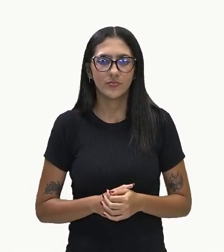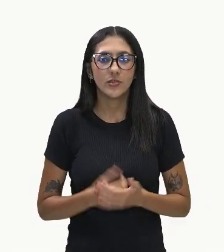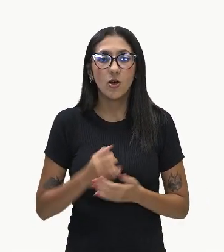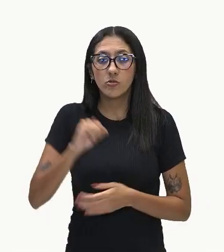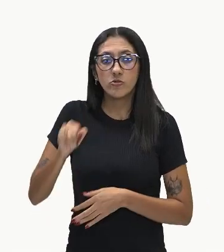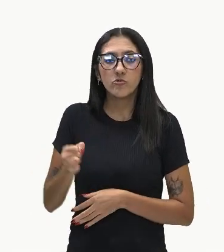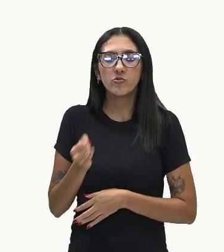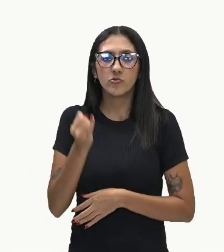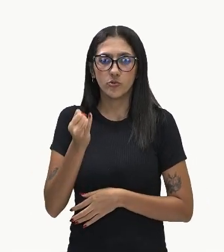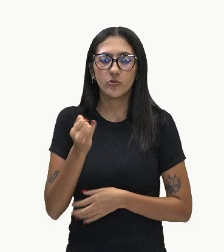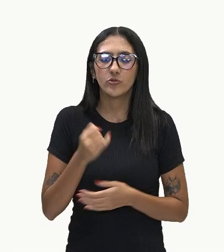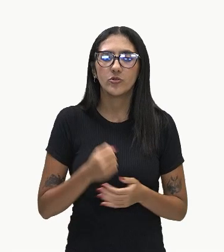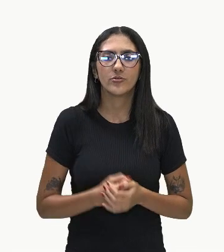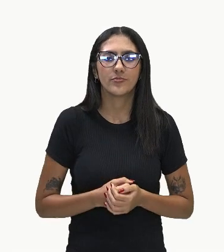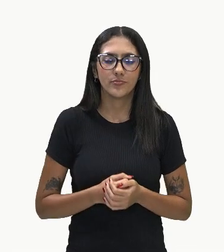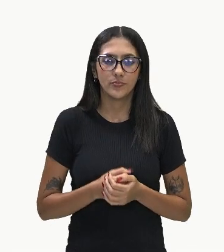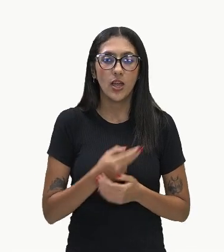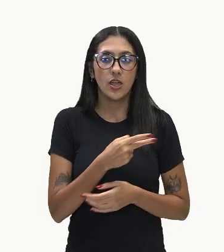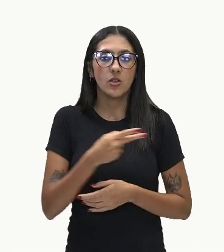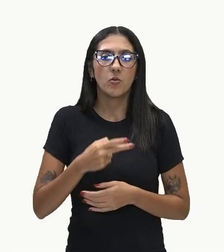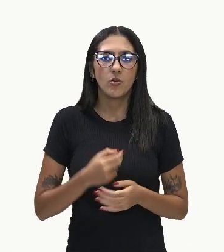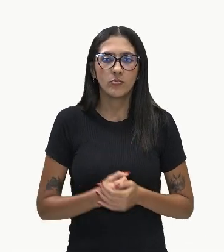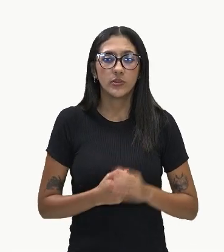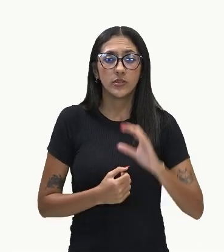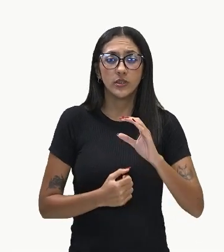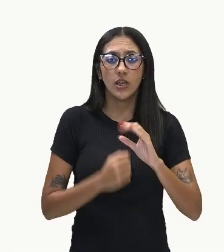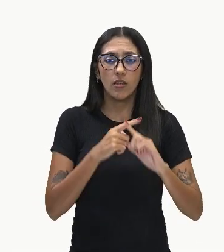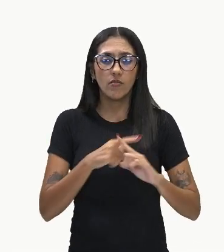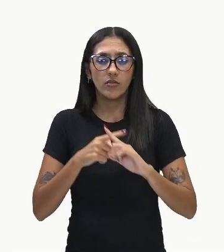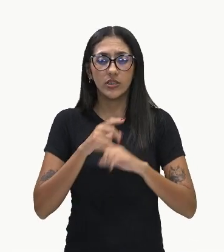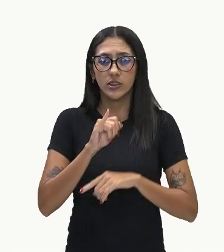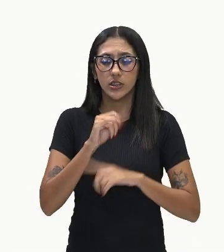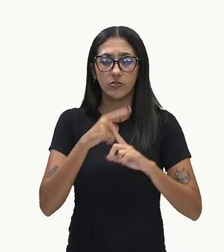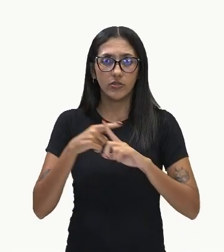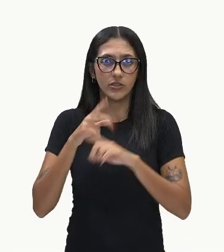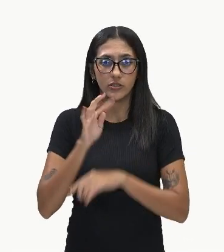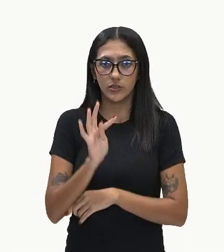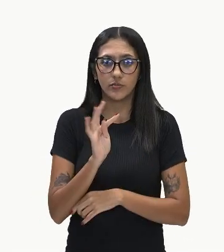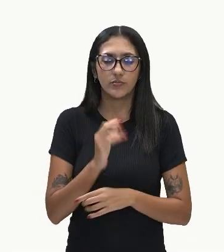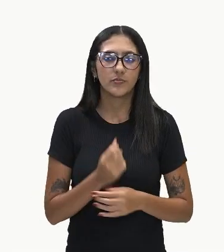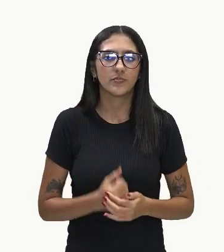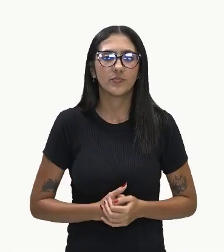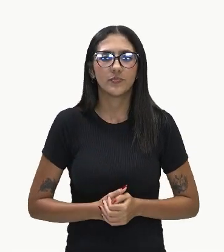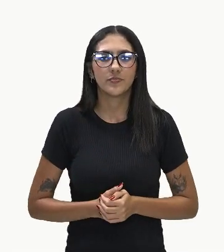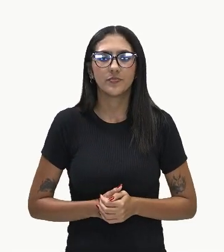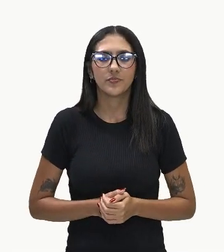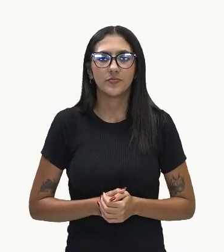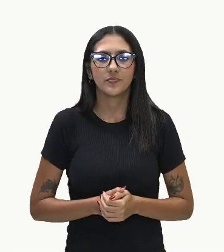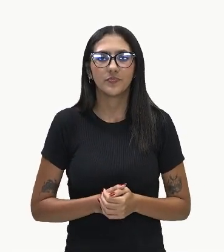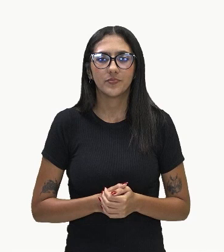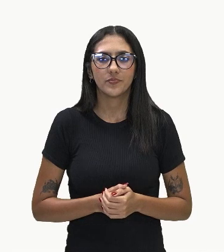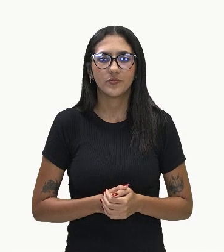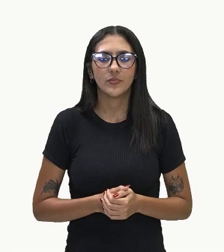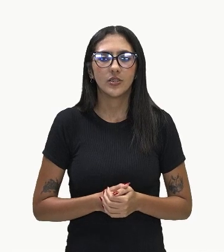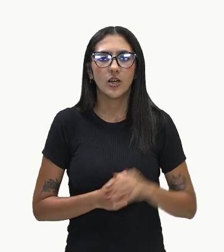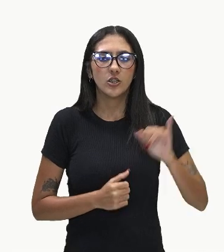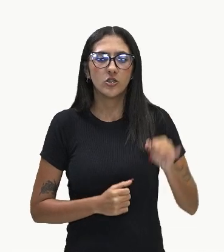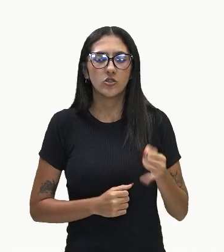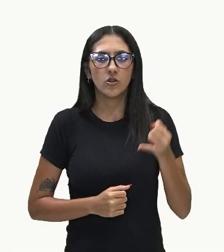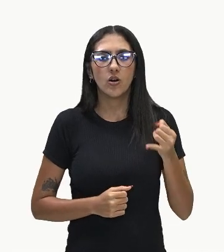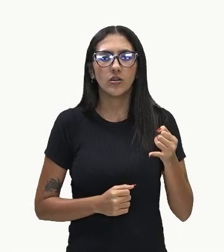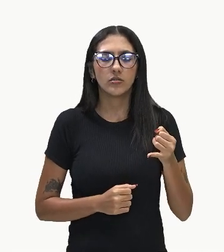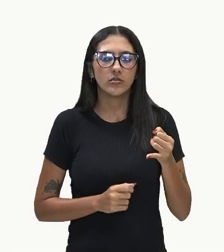igual capital vezes taxa vezes tempo. Certo? Então, J é igual a